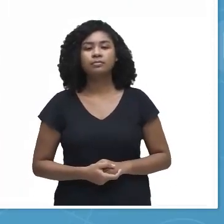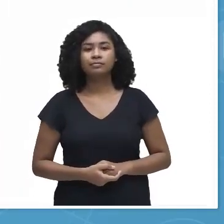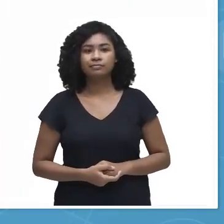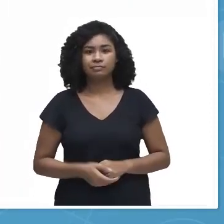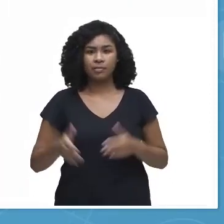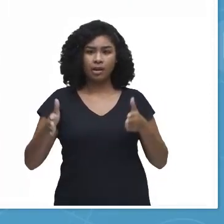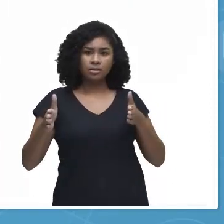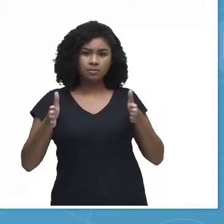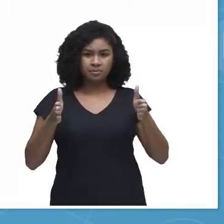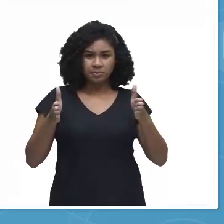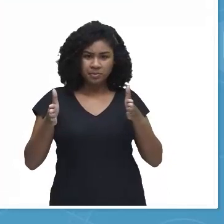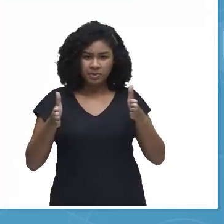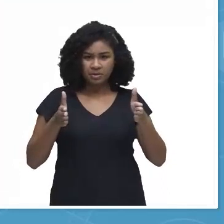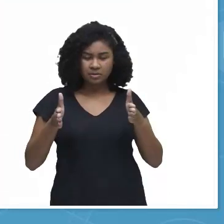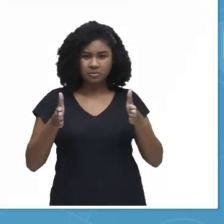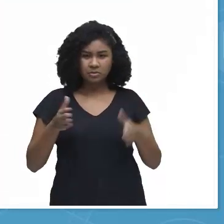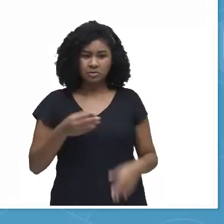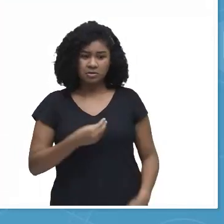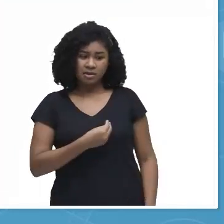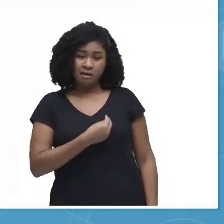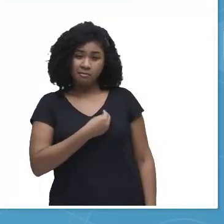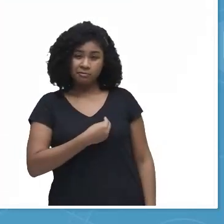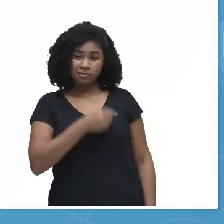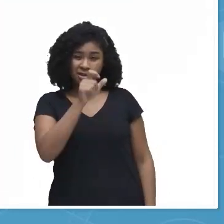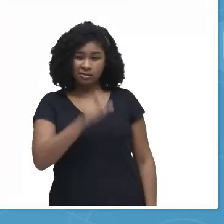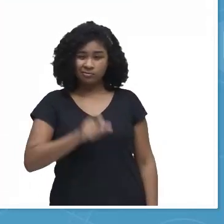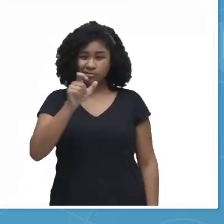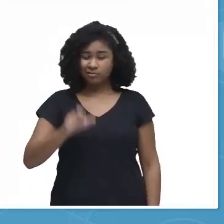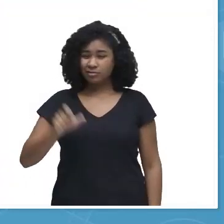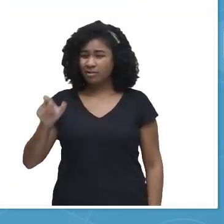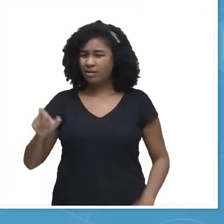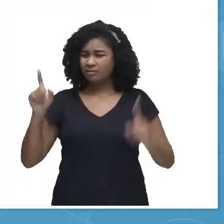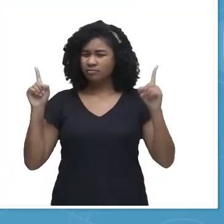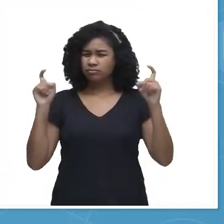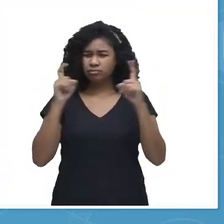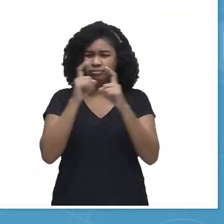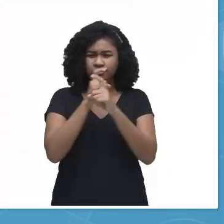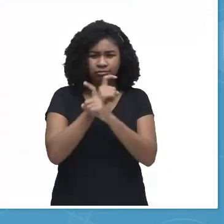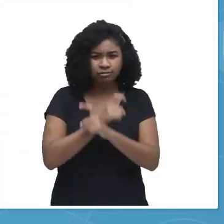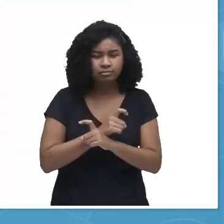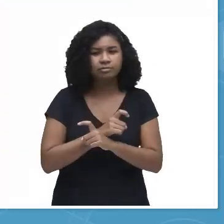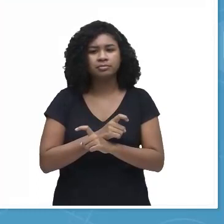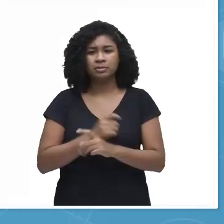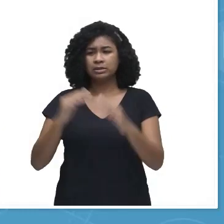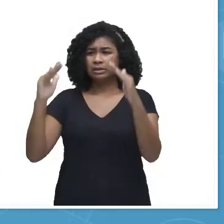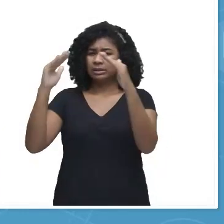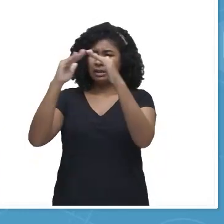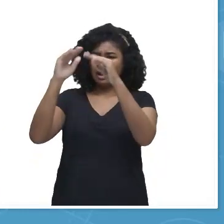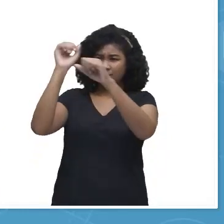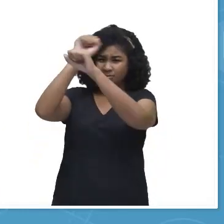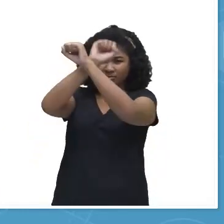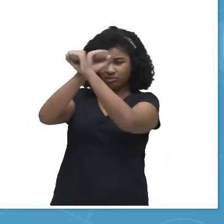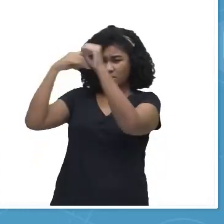Nesse período, as condições de vida dos negros eram muito precárias. Viviam em senzalas, sem as